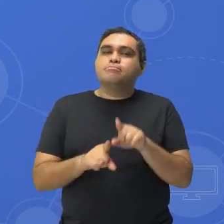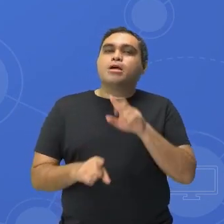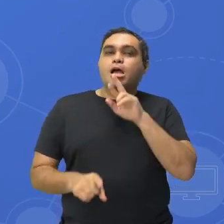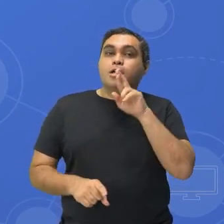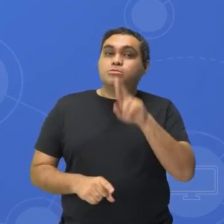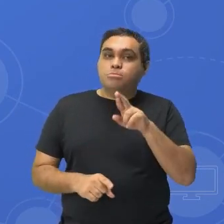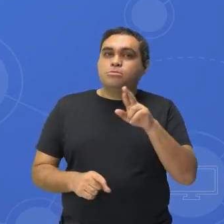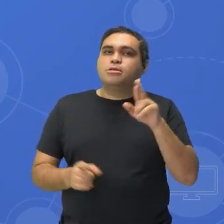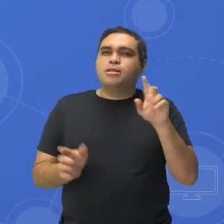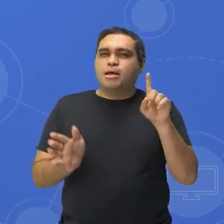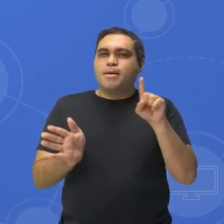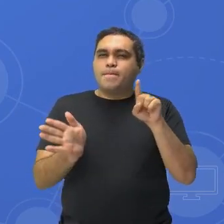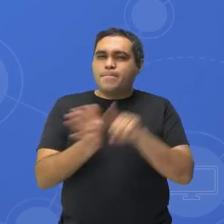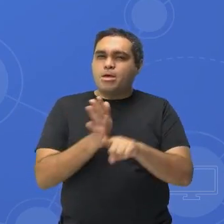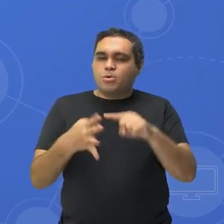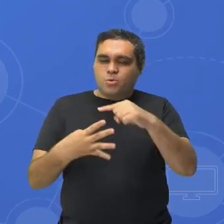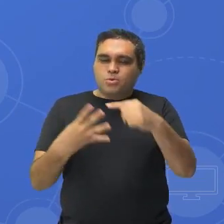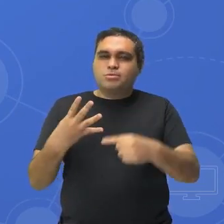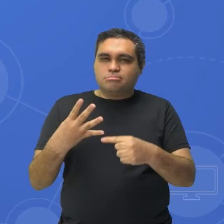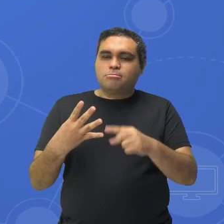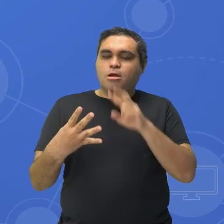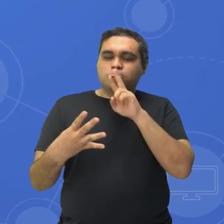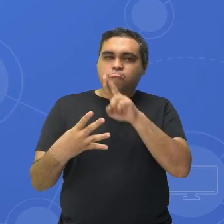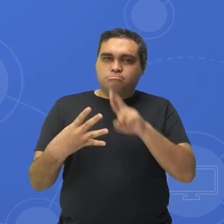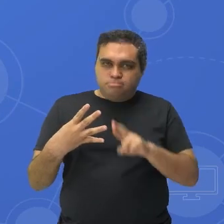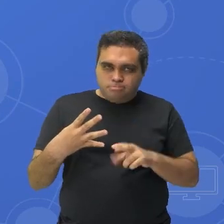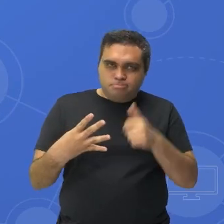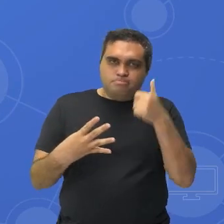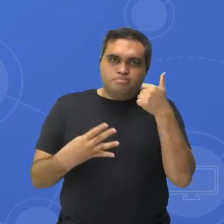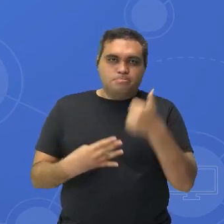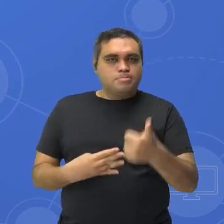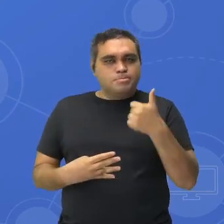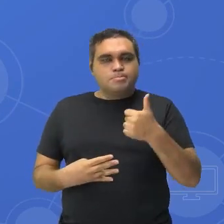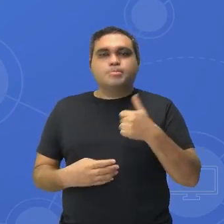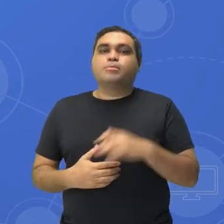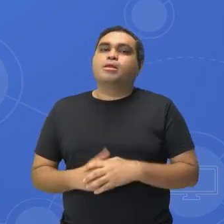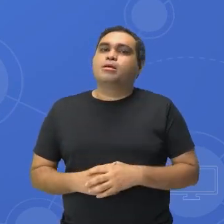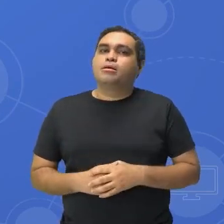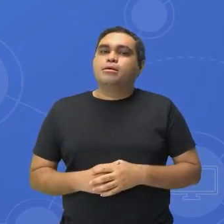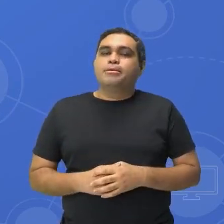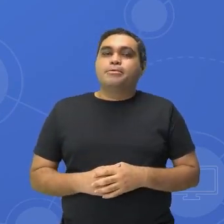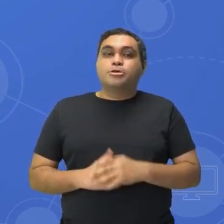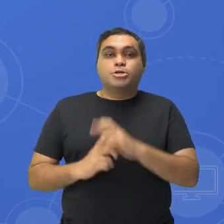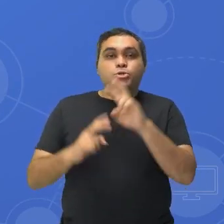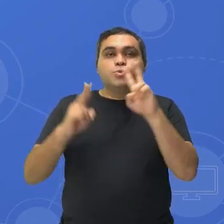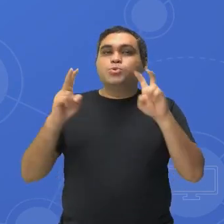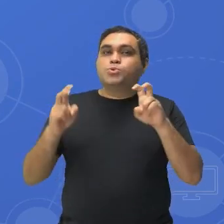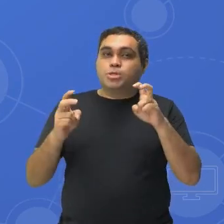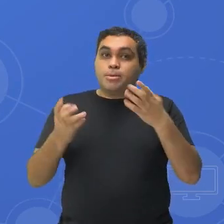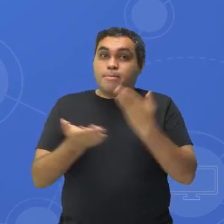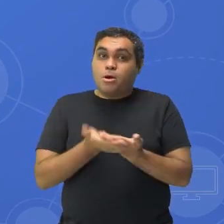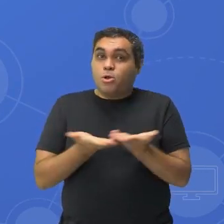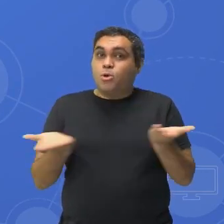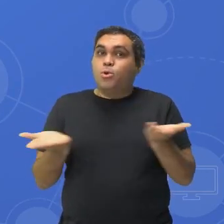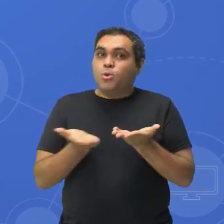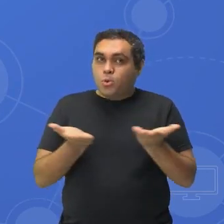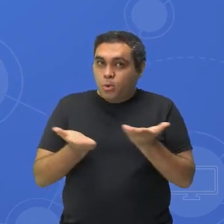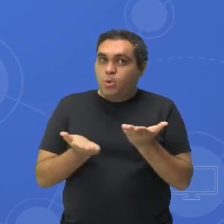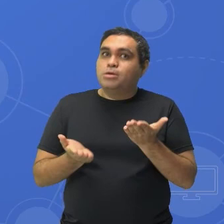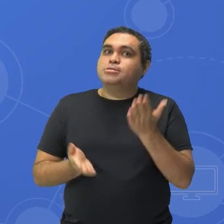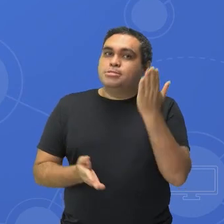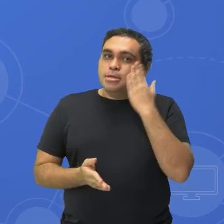das questões que foram propostas para vocês a partir, né, daquilo que nós desenvolvemos aqui como conteúdo da aula, não é